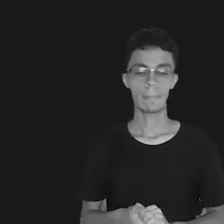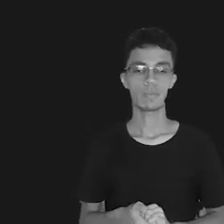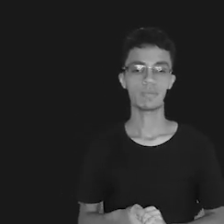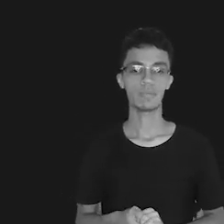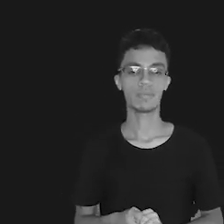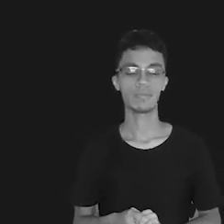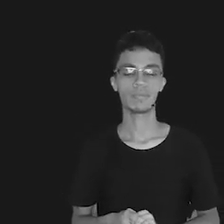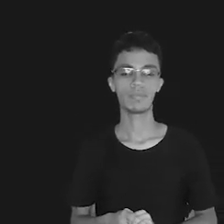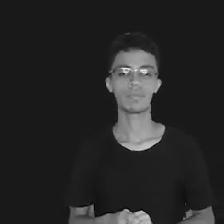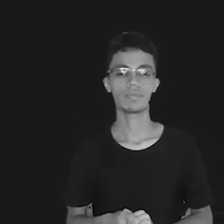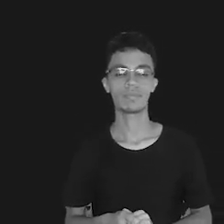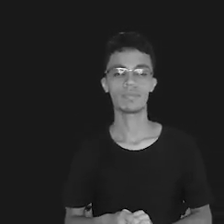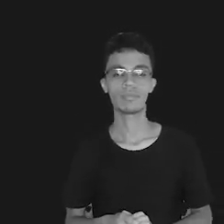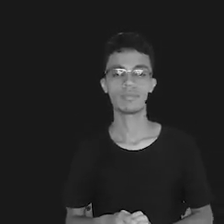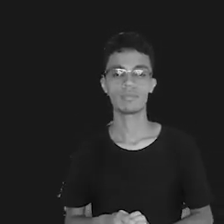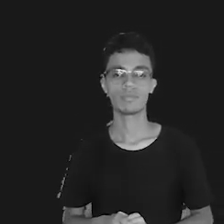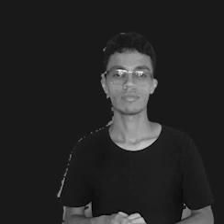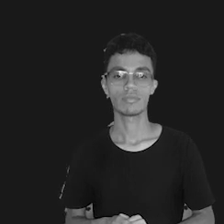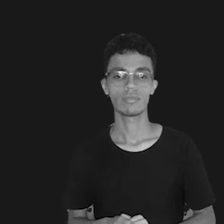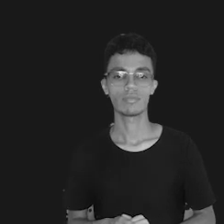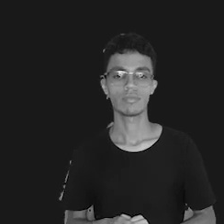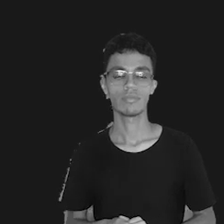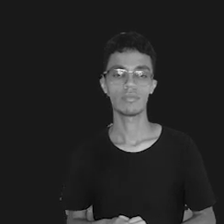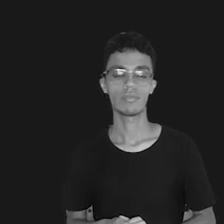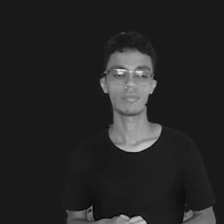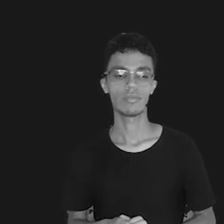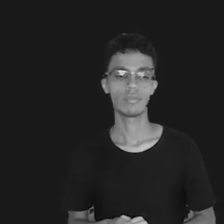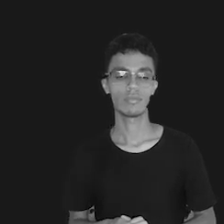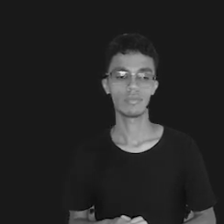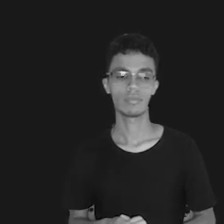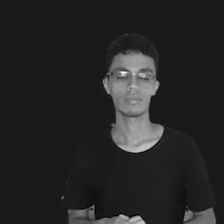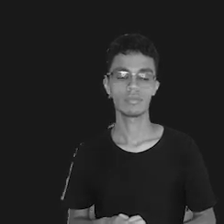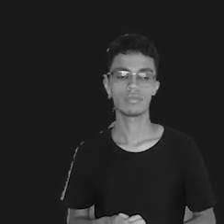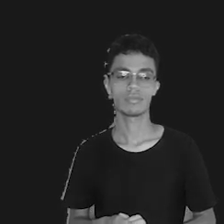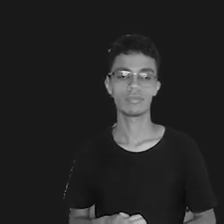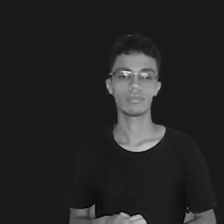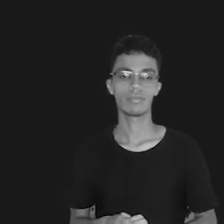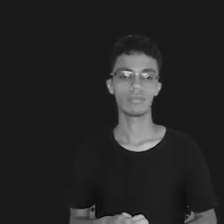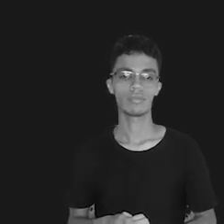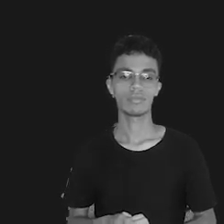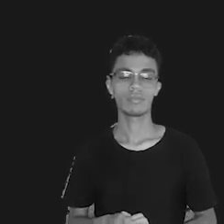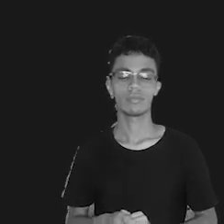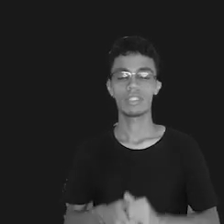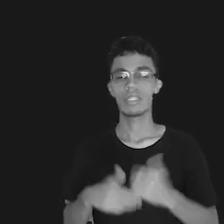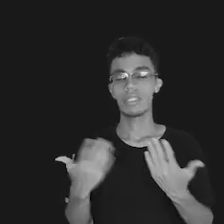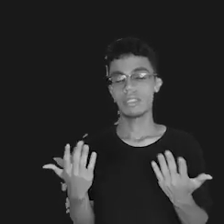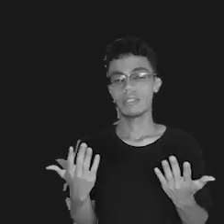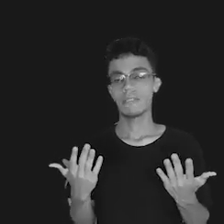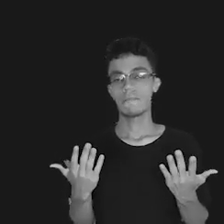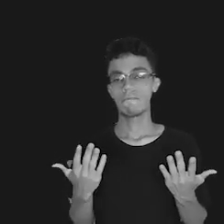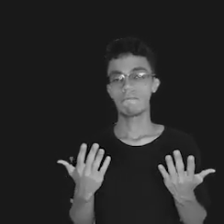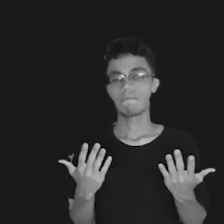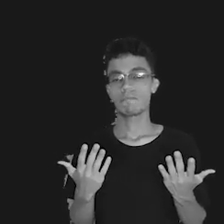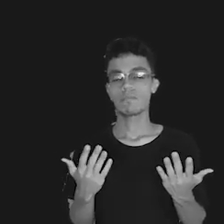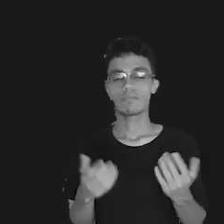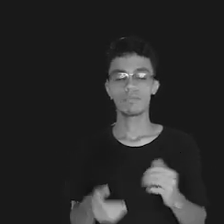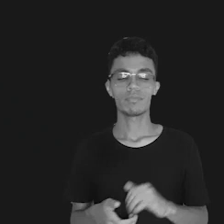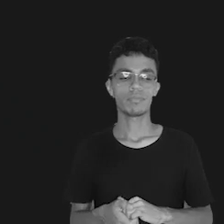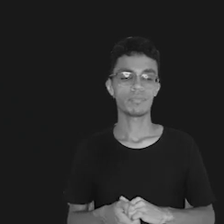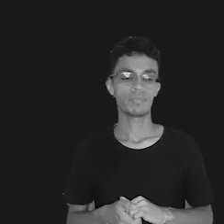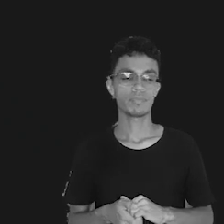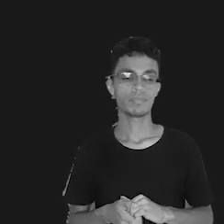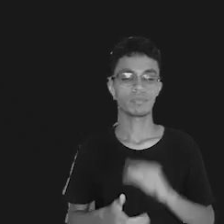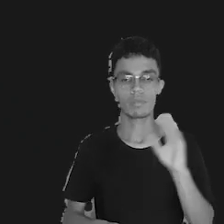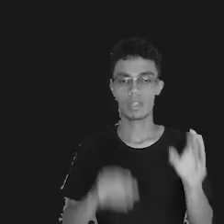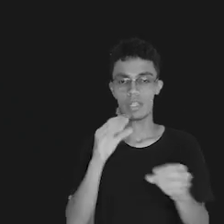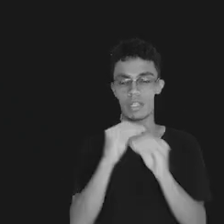À vontade. Olha, basicamente, assim, pegando no gancho do que